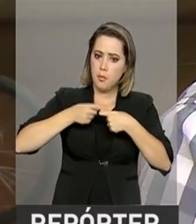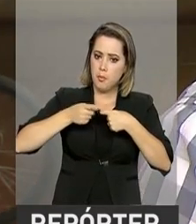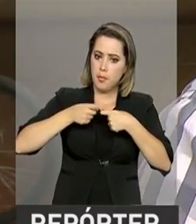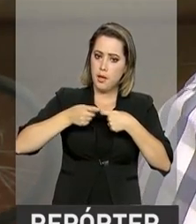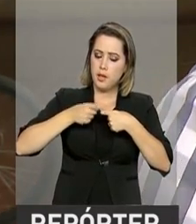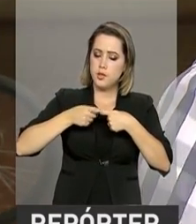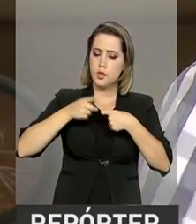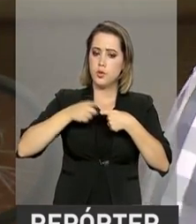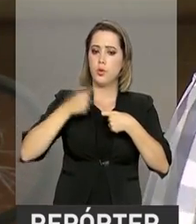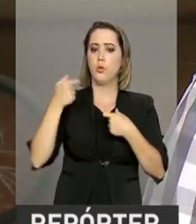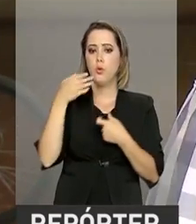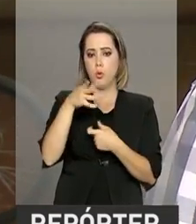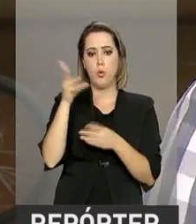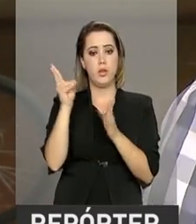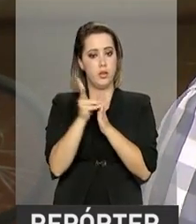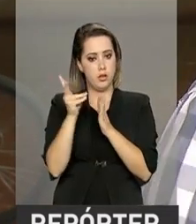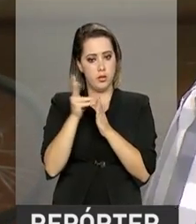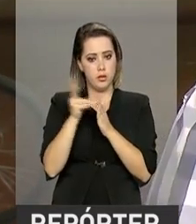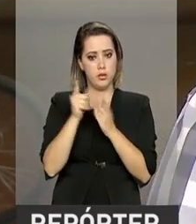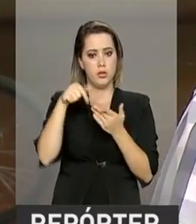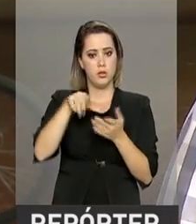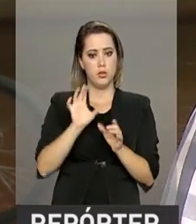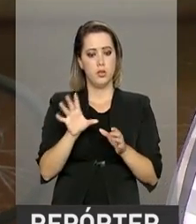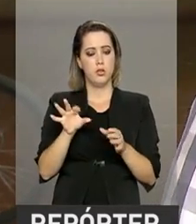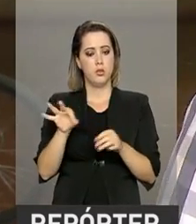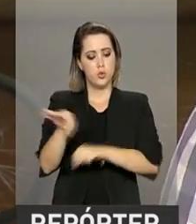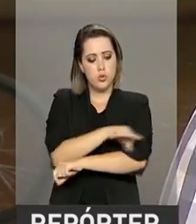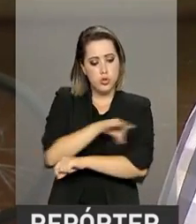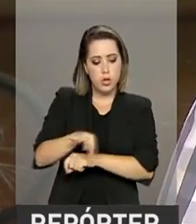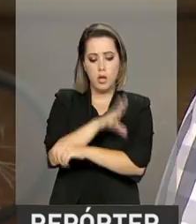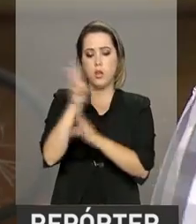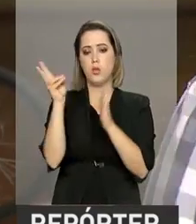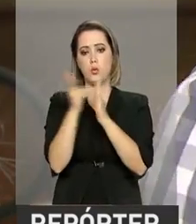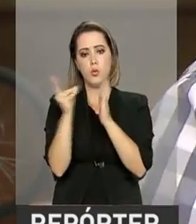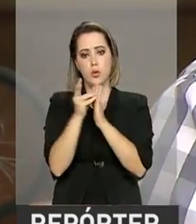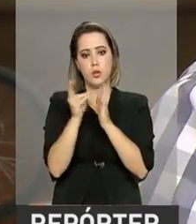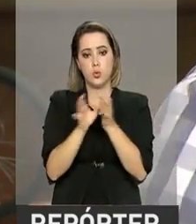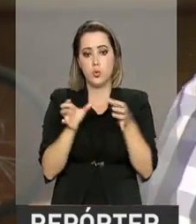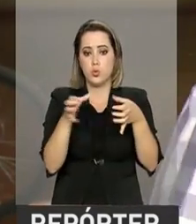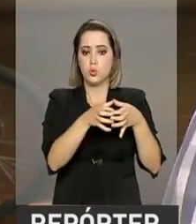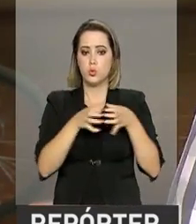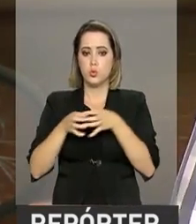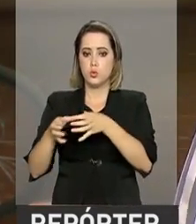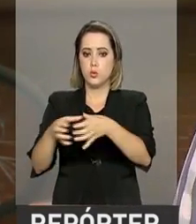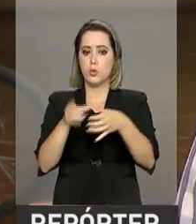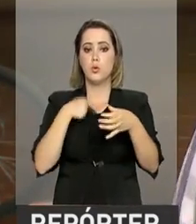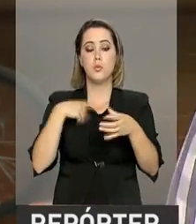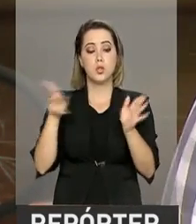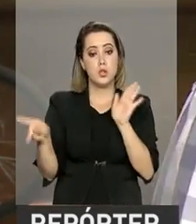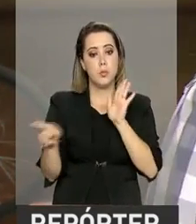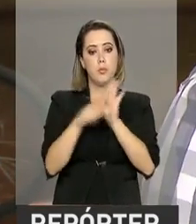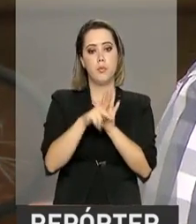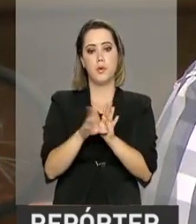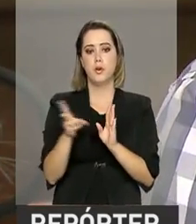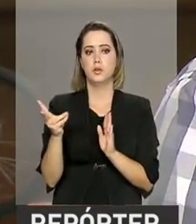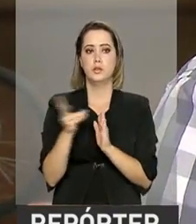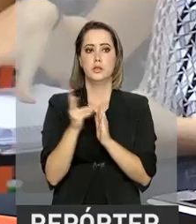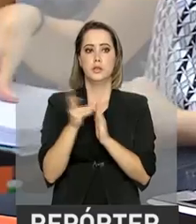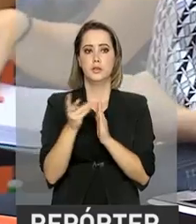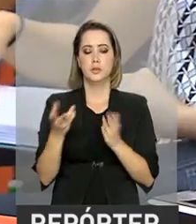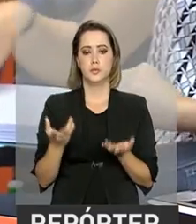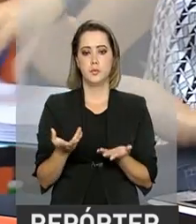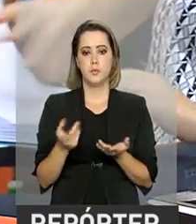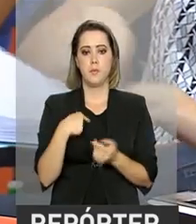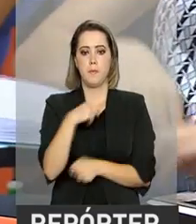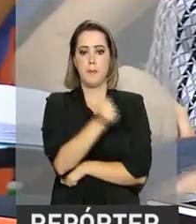que o o quadro funcional dos órgãos né que trabalham dentro dos povos das das terras indígenas sejam totalmente indígena